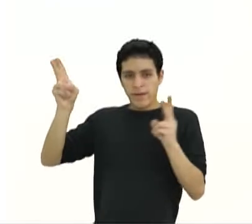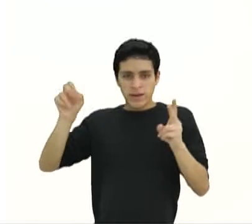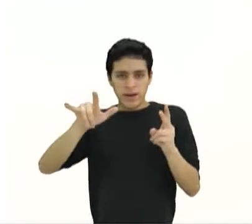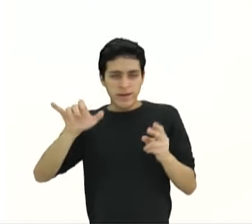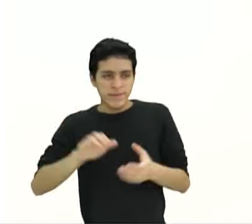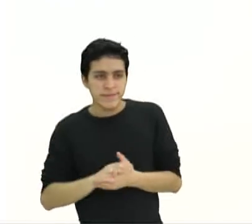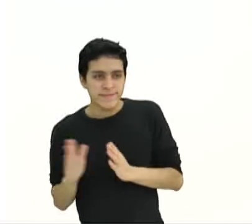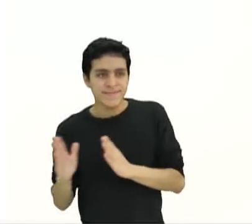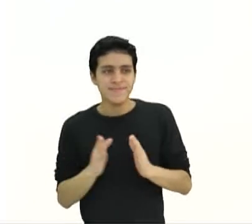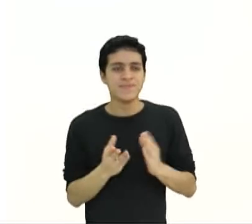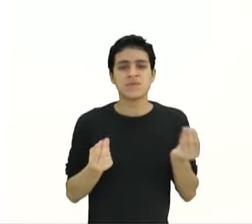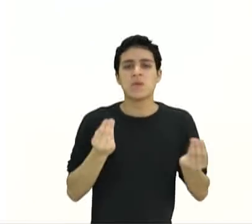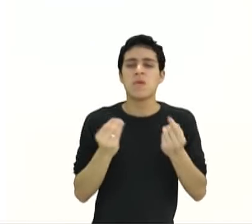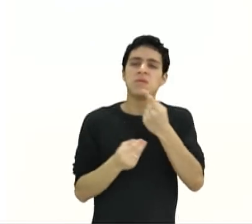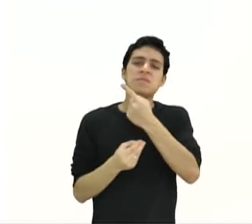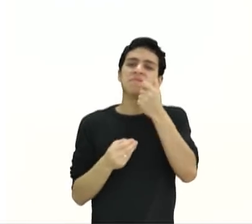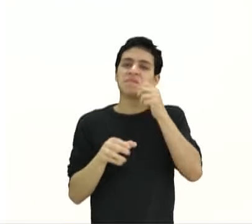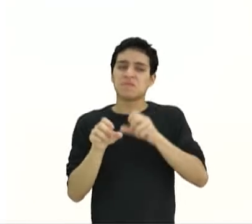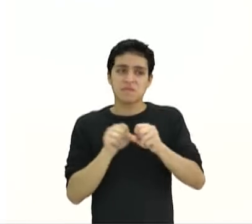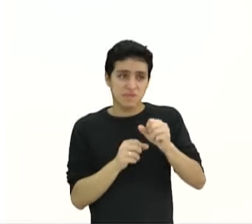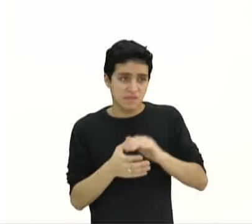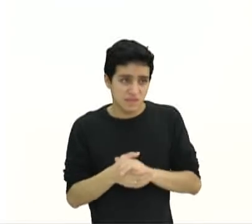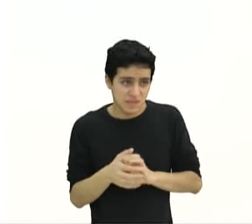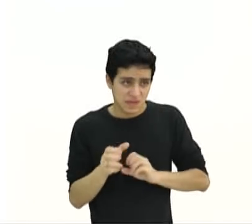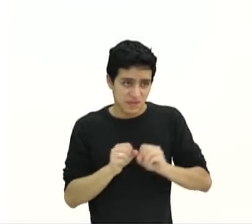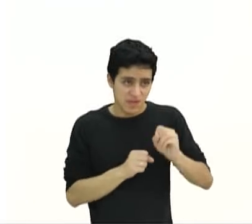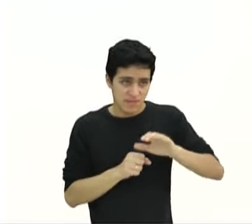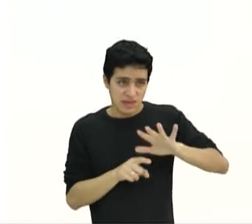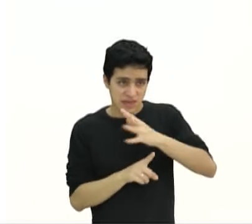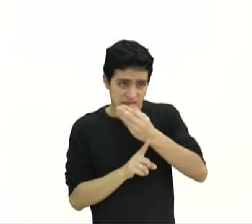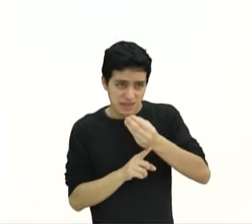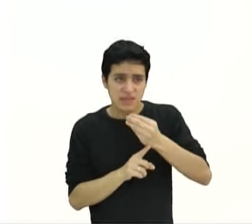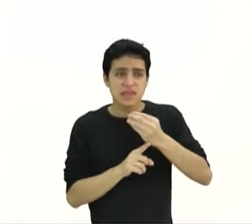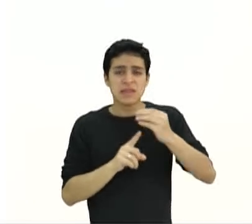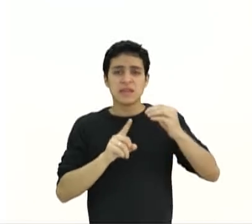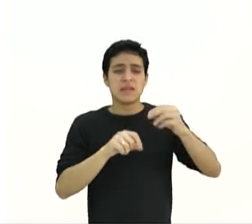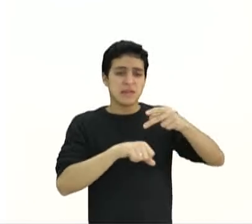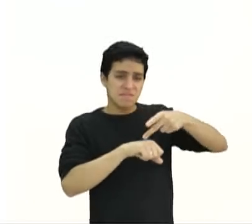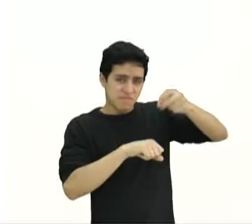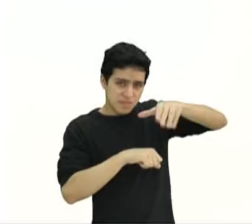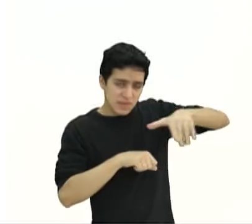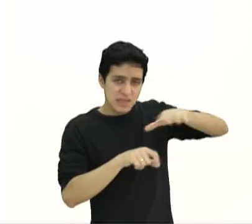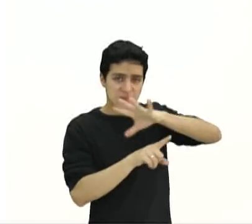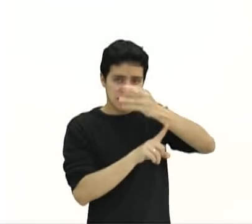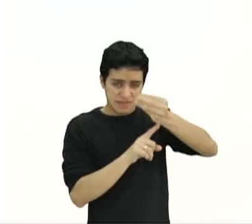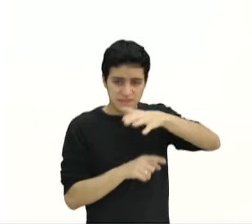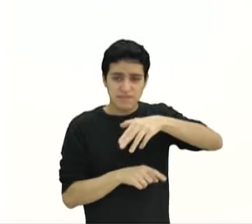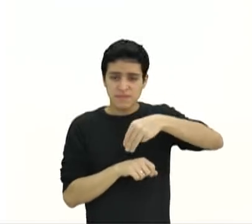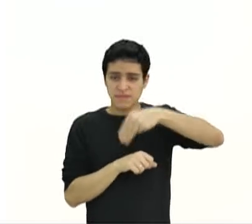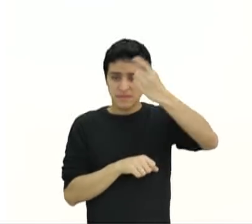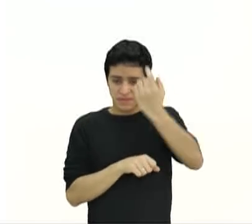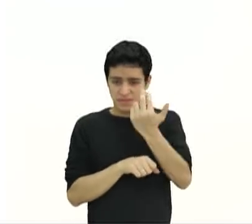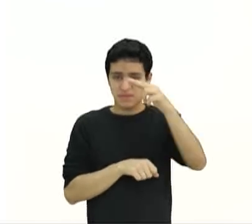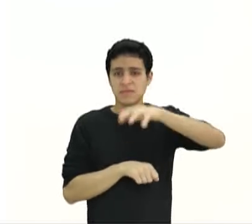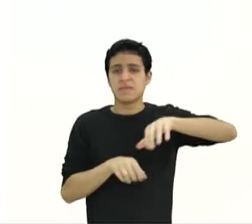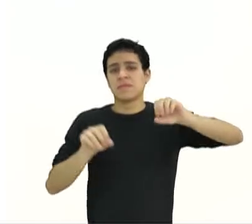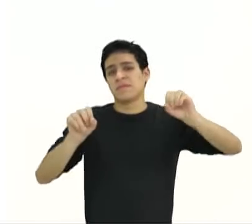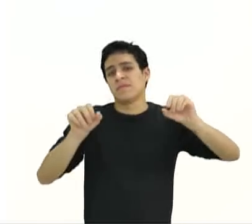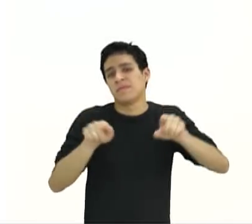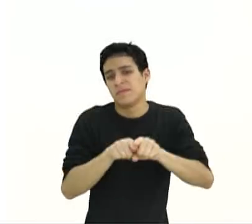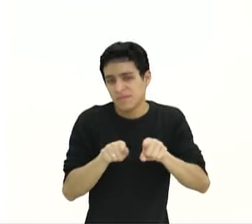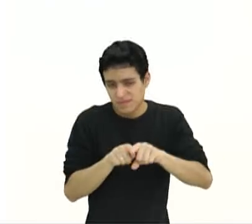e licenciada em Artes Visuais, especialista em História da Arte, mestre e doutora em